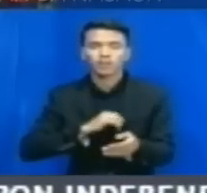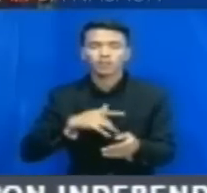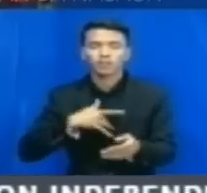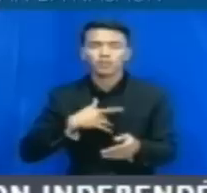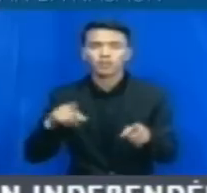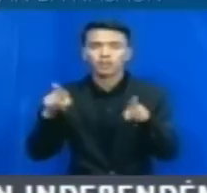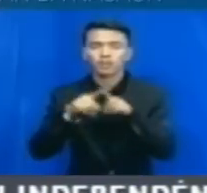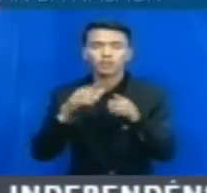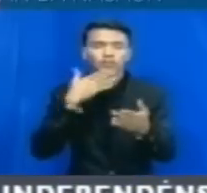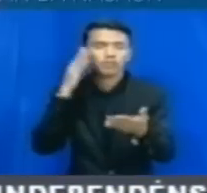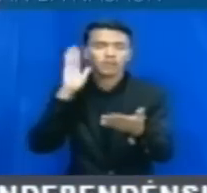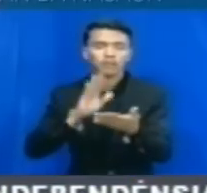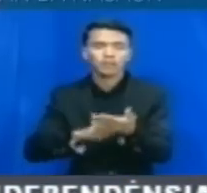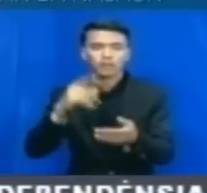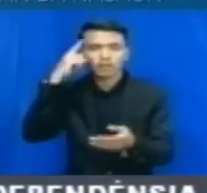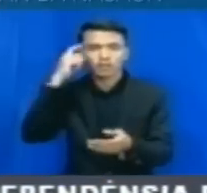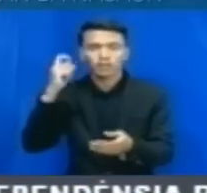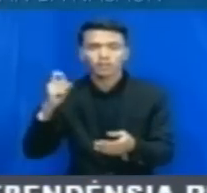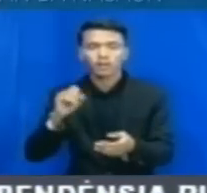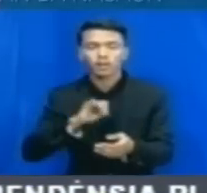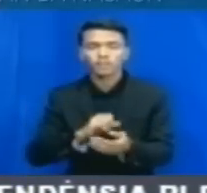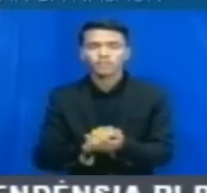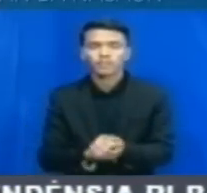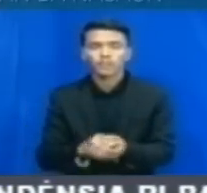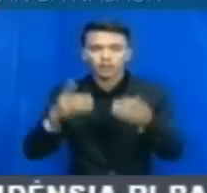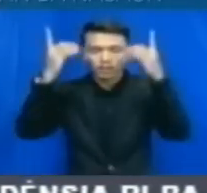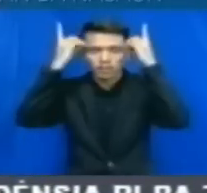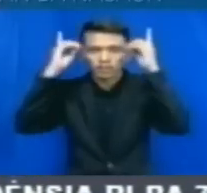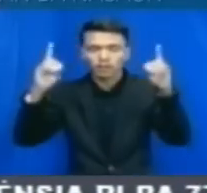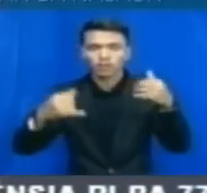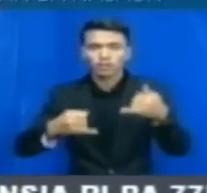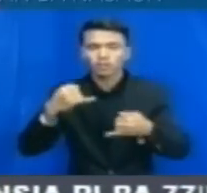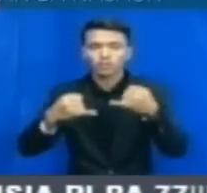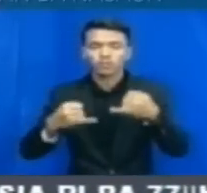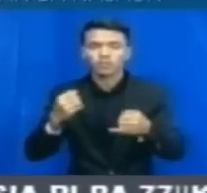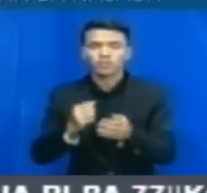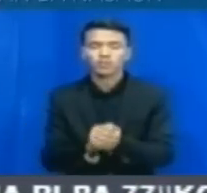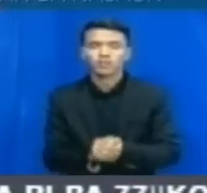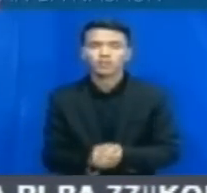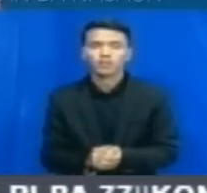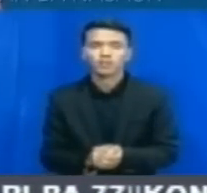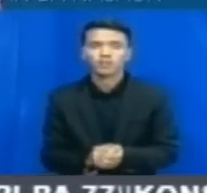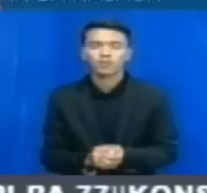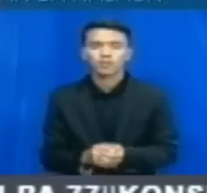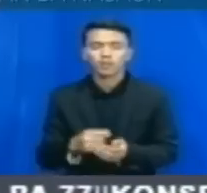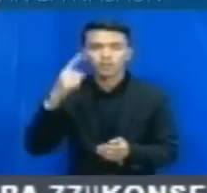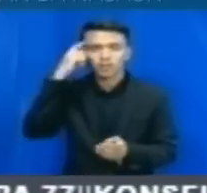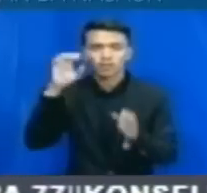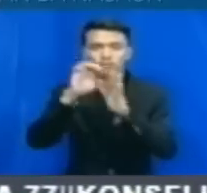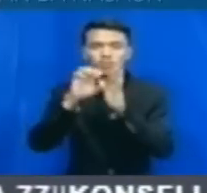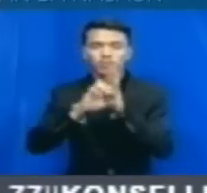lah adekuado, tambah salah adekuado. Maybe ya parte dah tengah satisfas tambah decision juiznya lahiran decision selik matu asliu, porque itu no konstitusi prevé